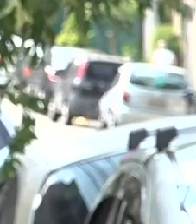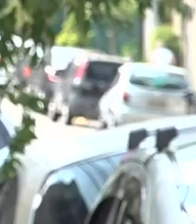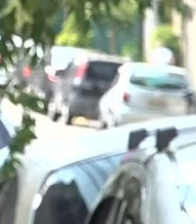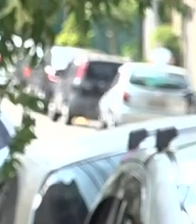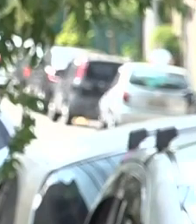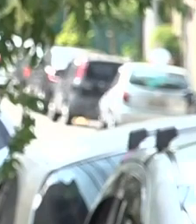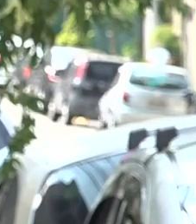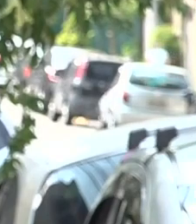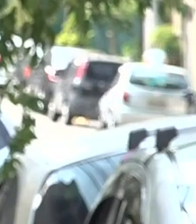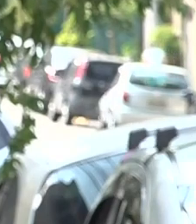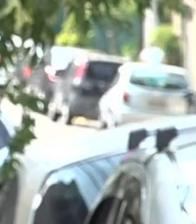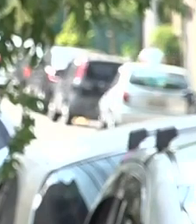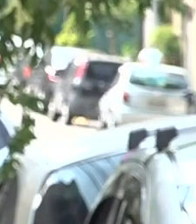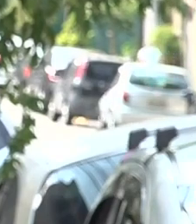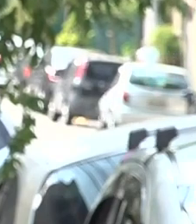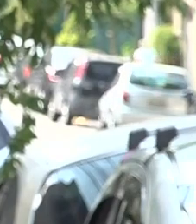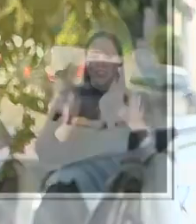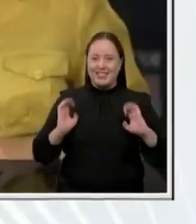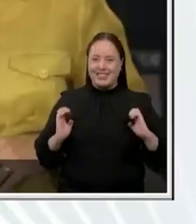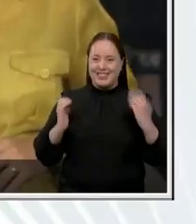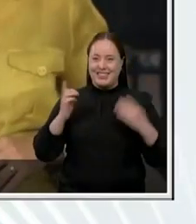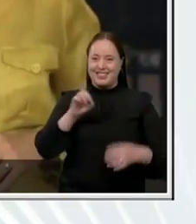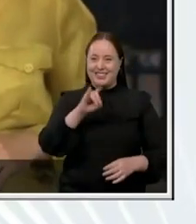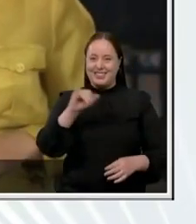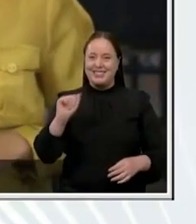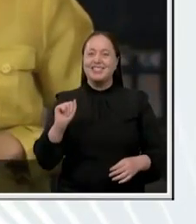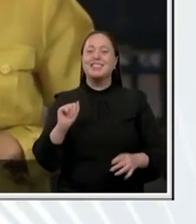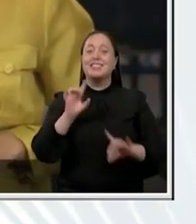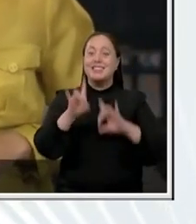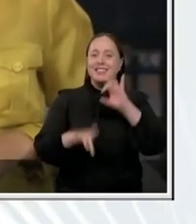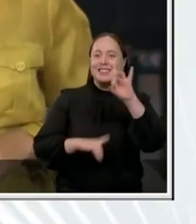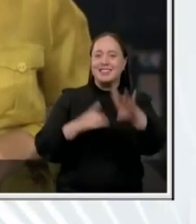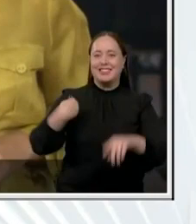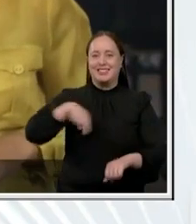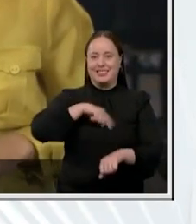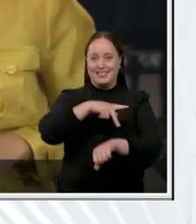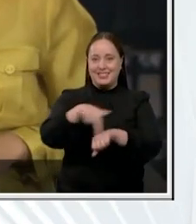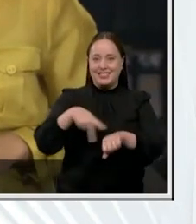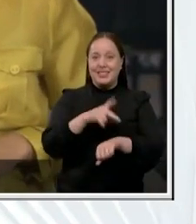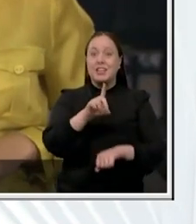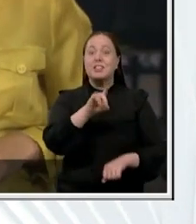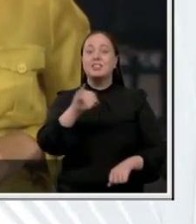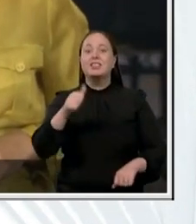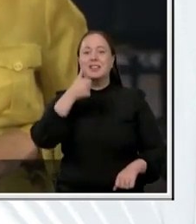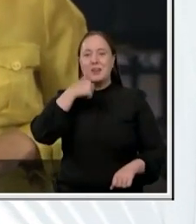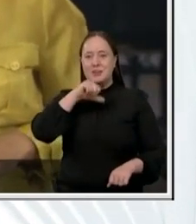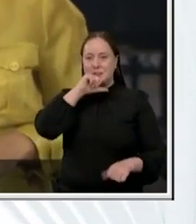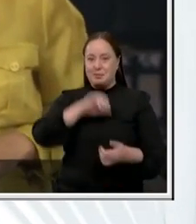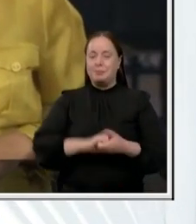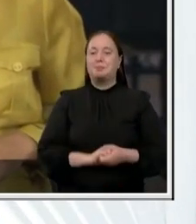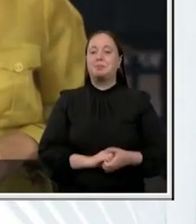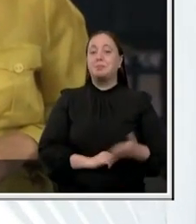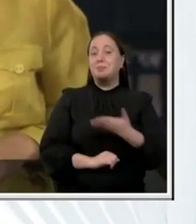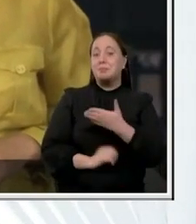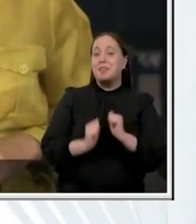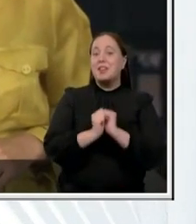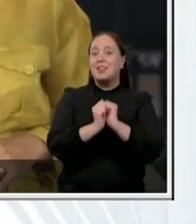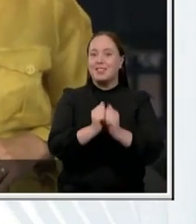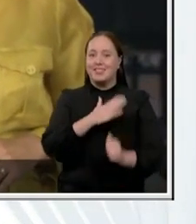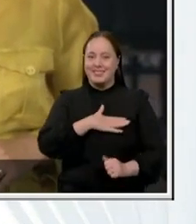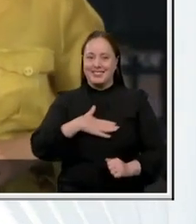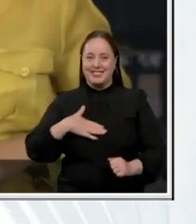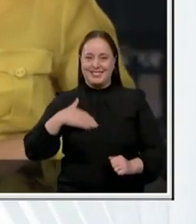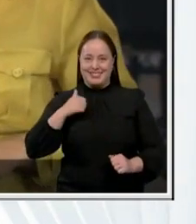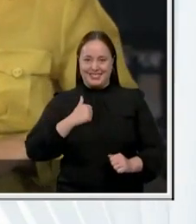ministra do Direitos Humanos da mulher e da primeira dama Michelle bolsonaro em comemoração ao dia das mães no dia oito de maio ontem